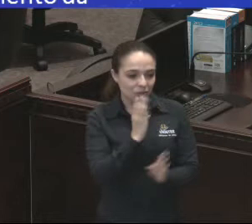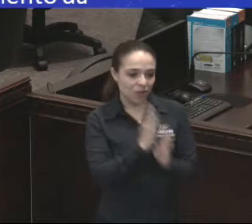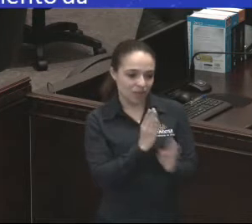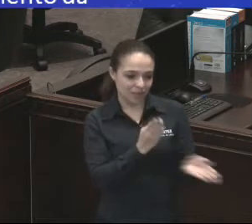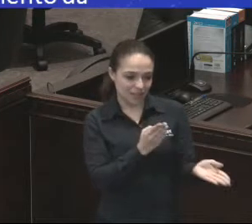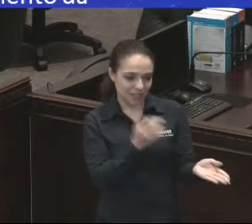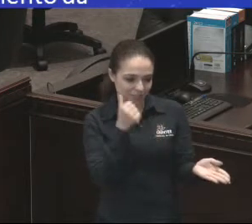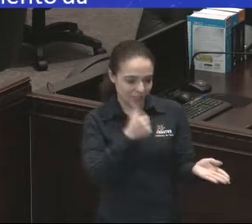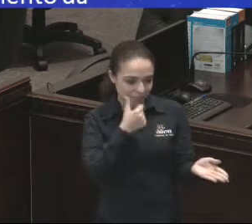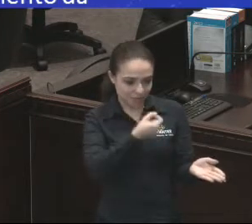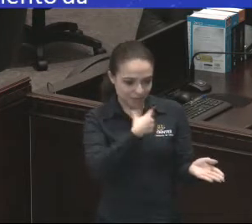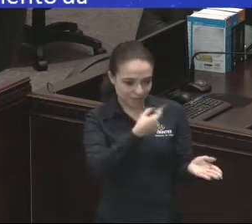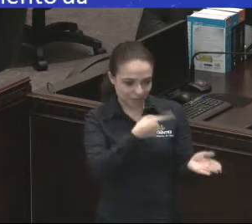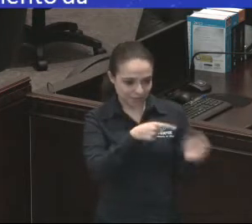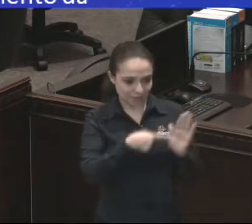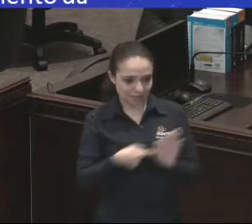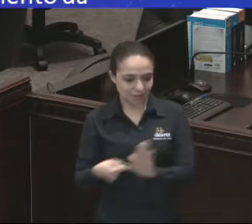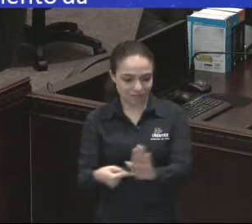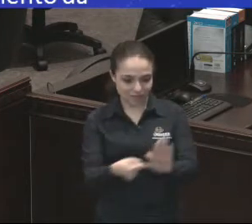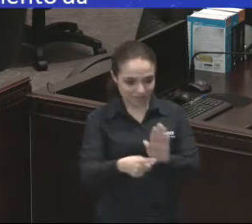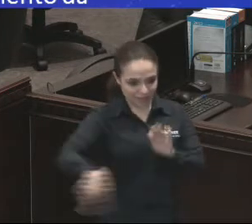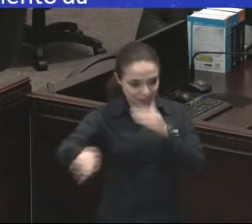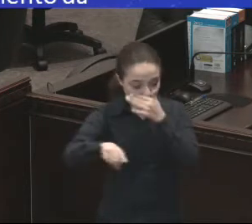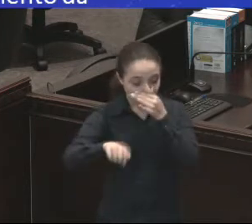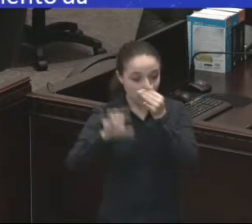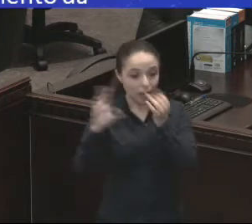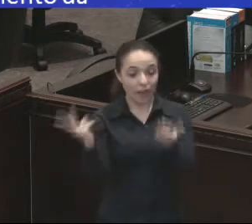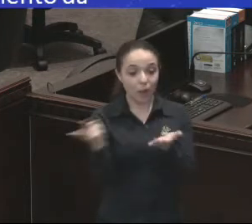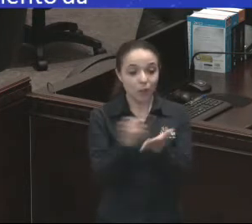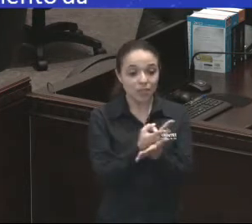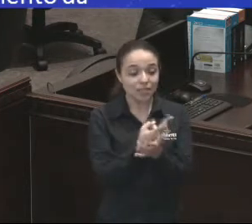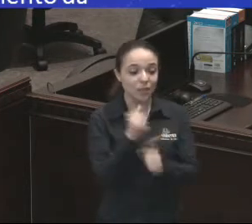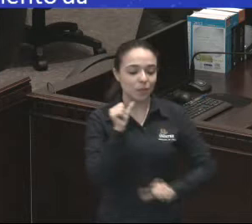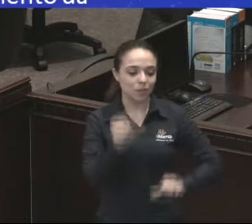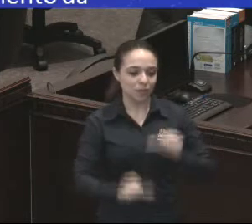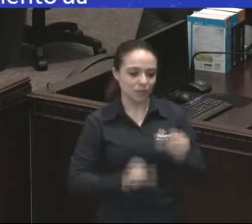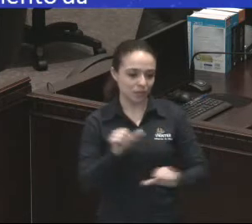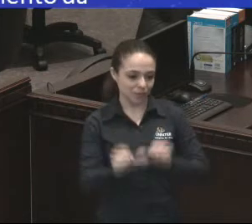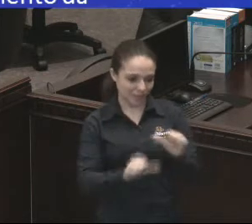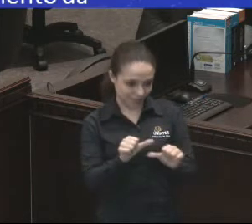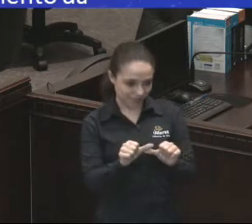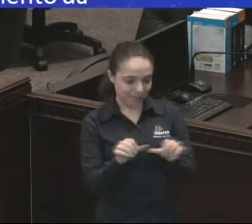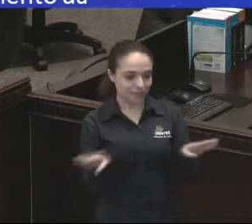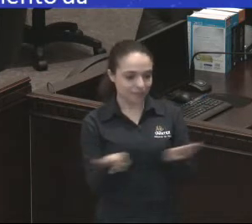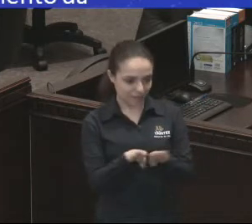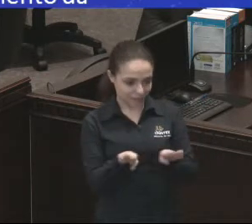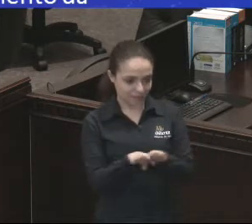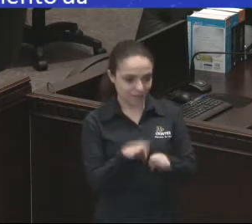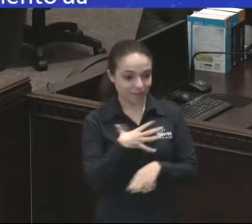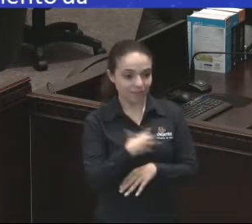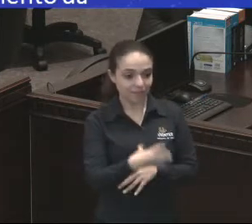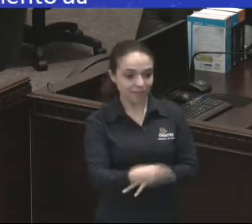feminino, né, que é utilizado. E em peixes provocou uma série de alterações, inclusive relacionadas